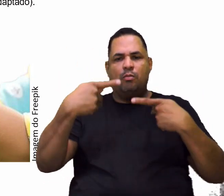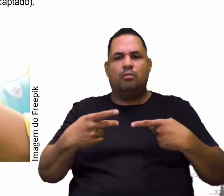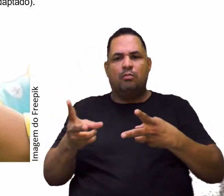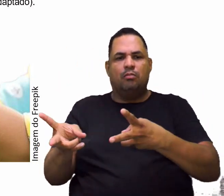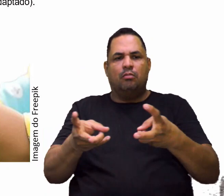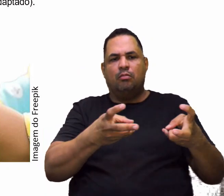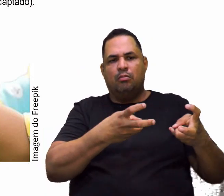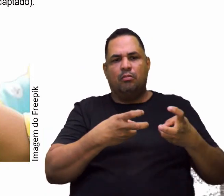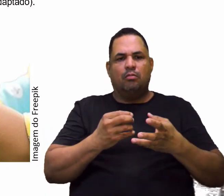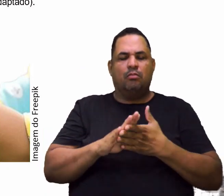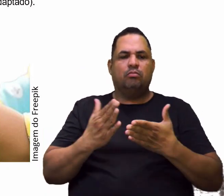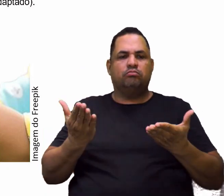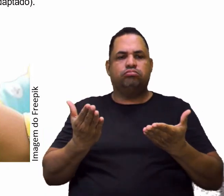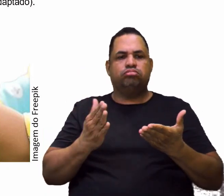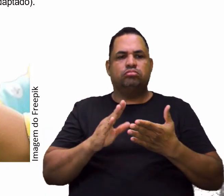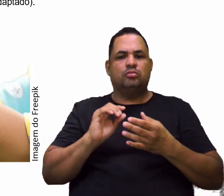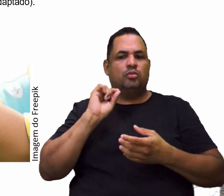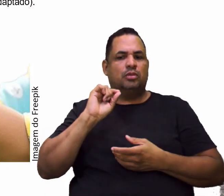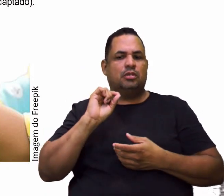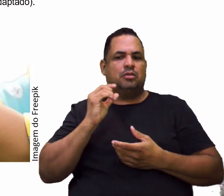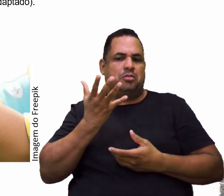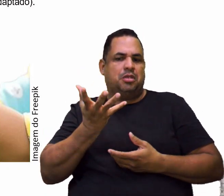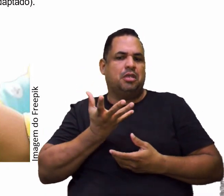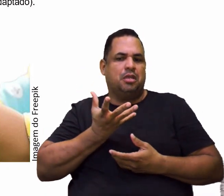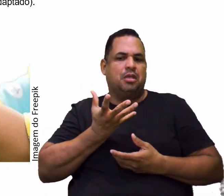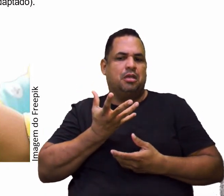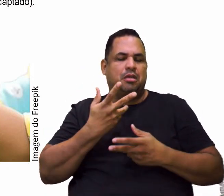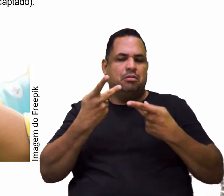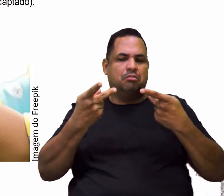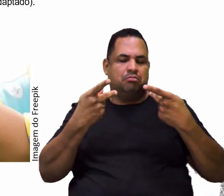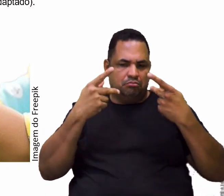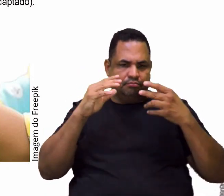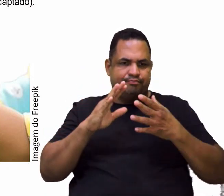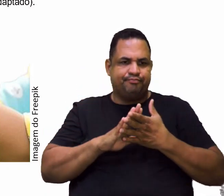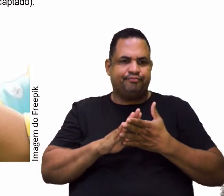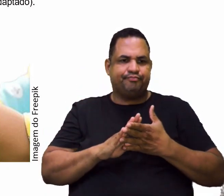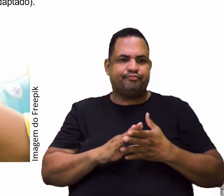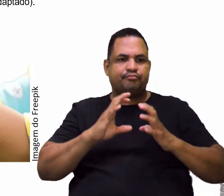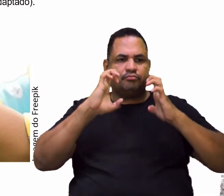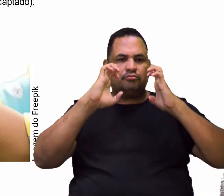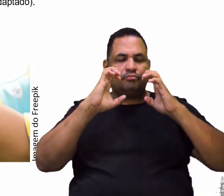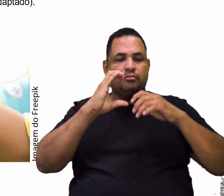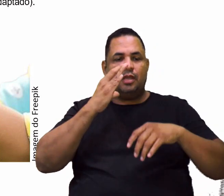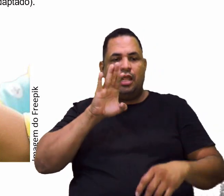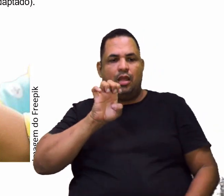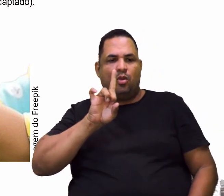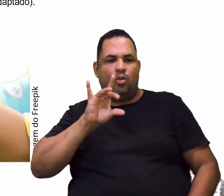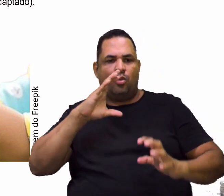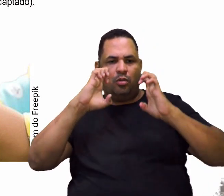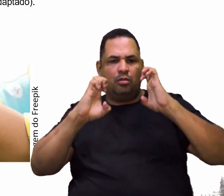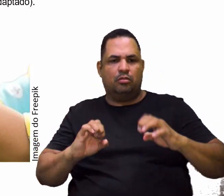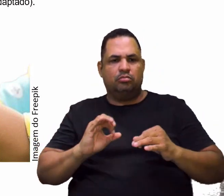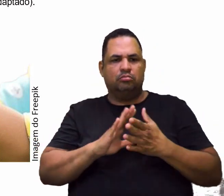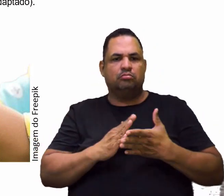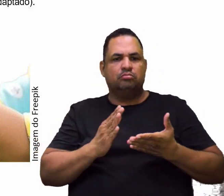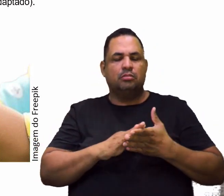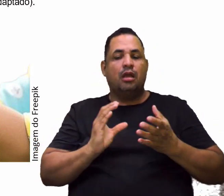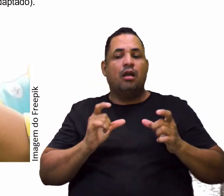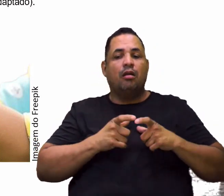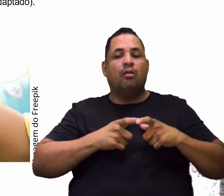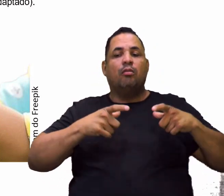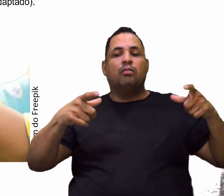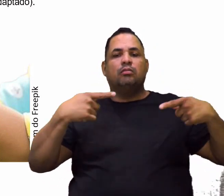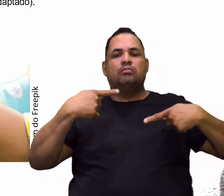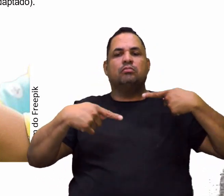explorada de acordo com as conveniências humanas. Já a ecoética largou as discussões éticas